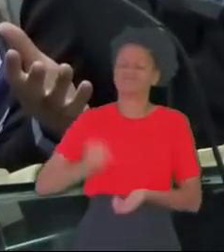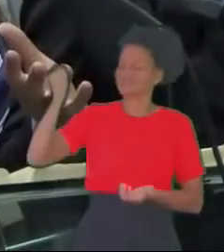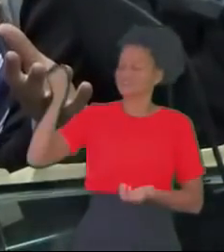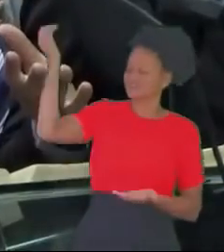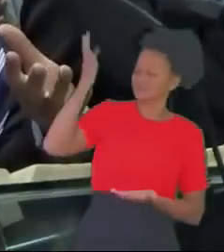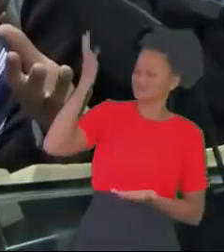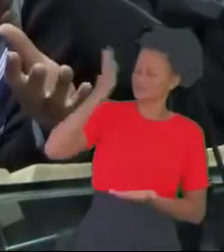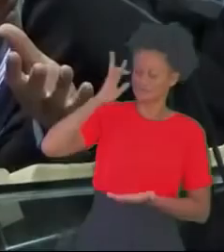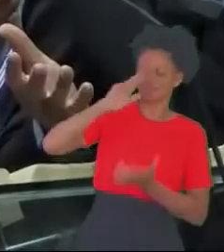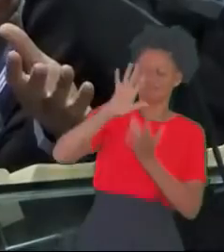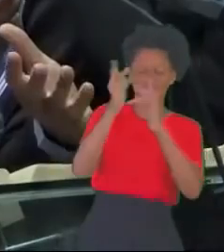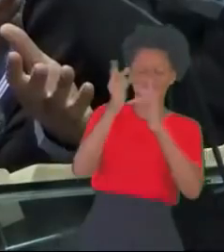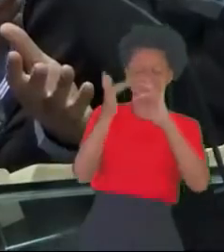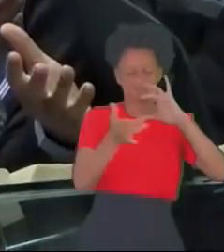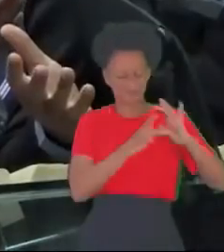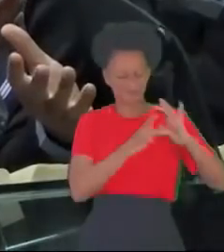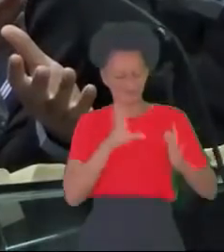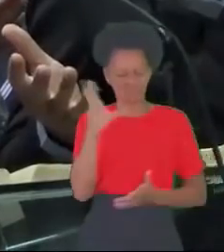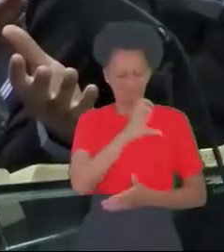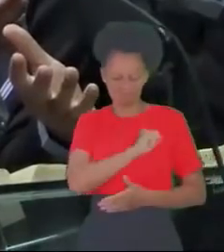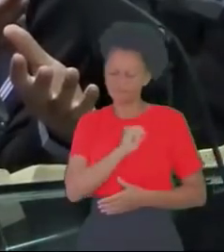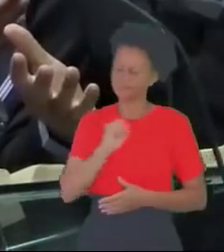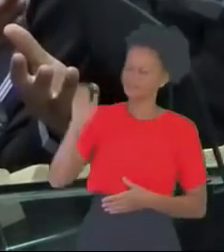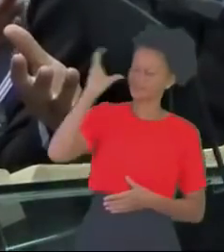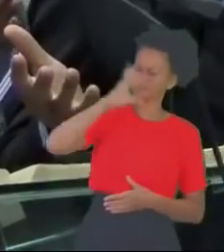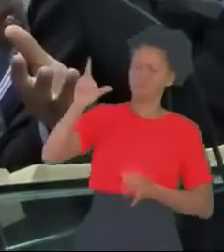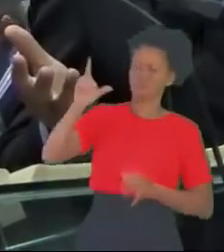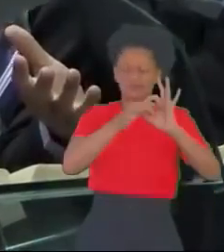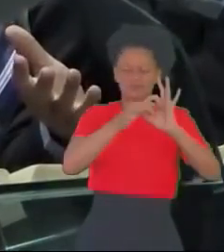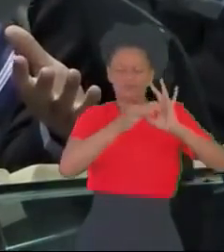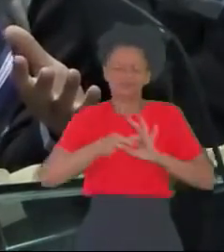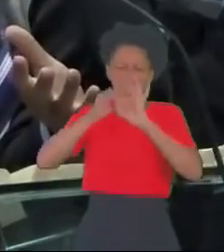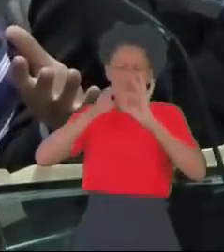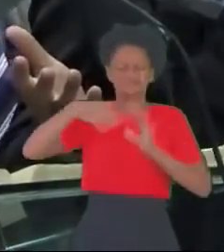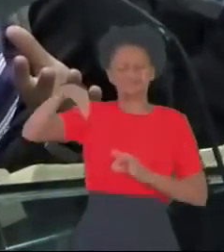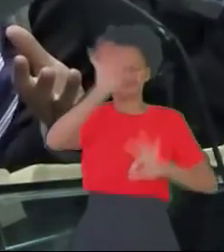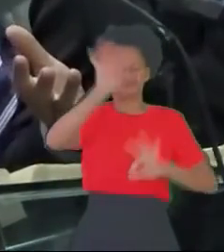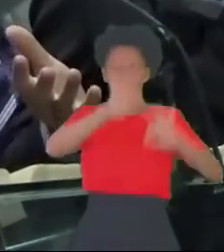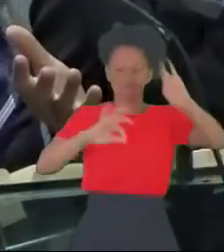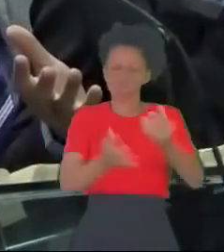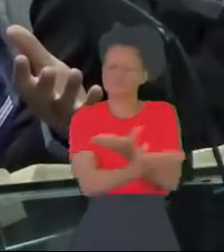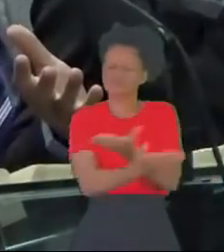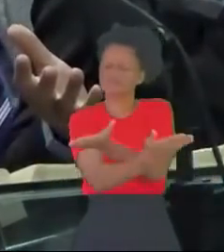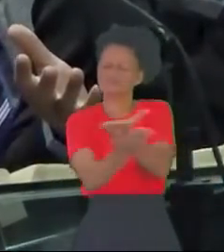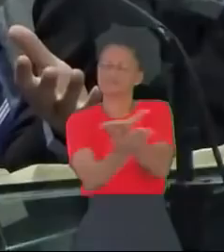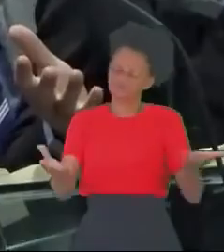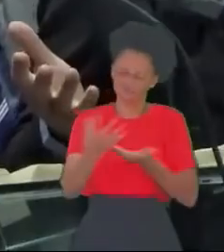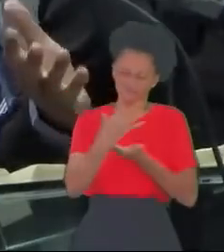do Senhor Jesus, o amor de Deus e a comunhão do Espírito Santo seja com todos, e